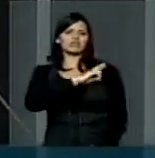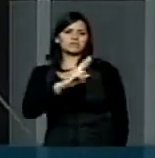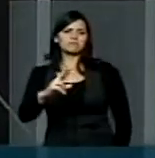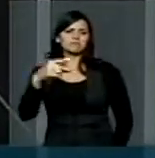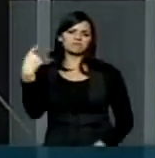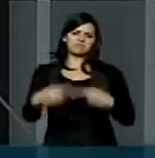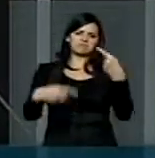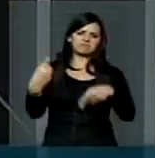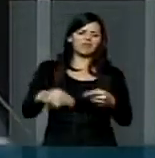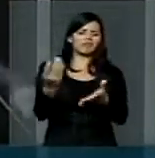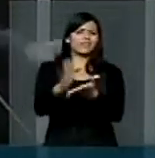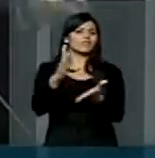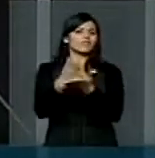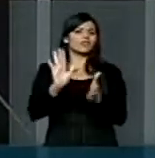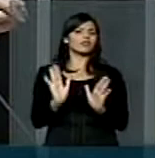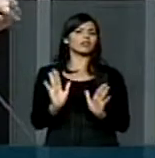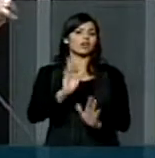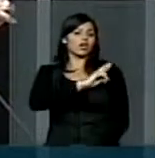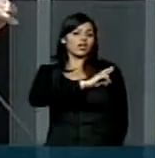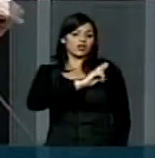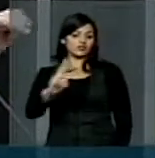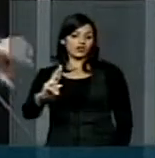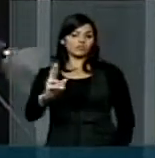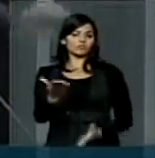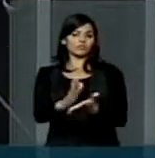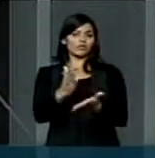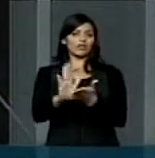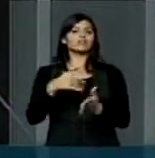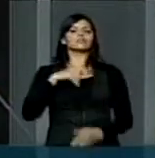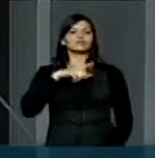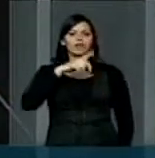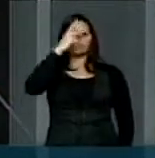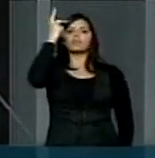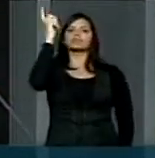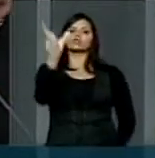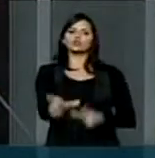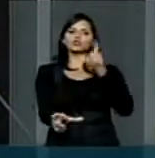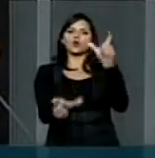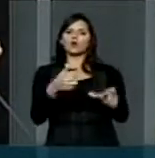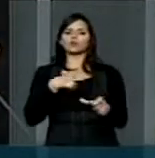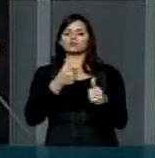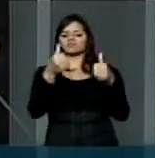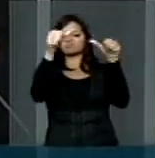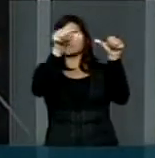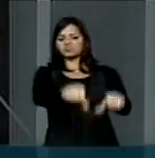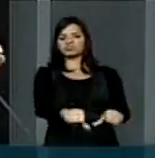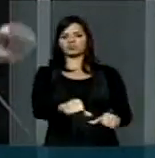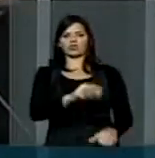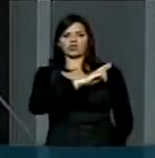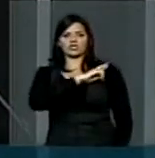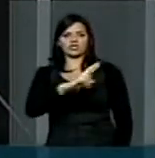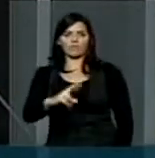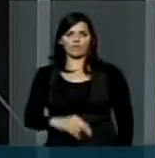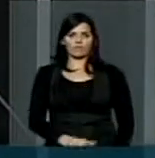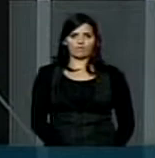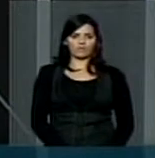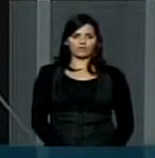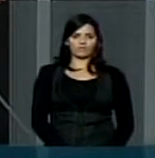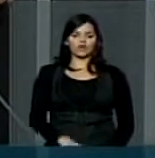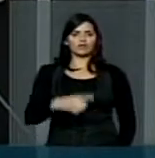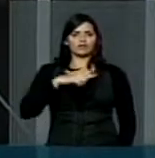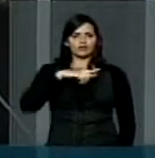religiosa, porque há aqueles que querem desqualificar-nos,